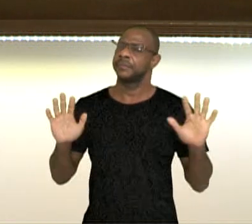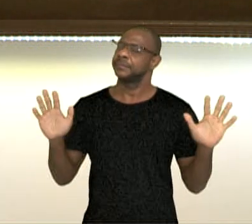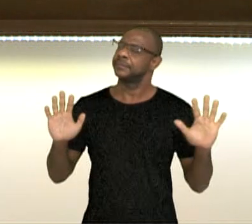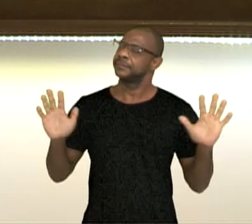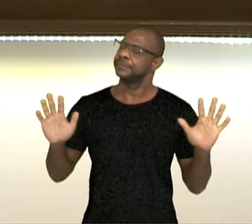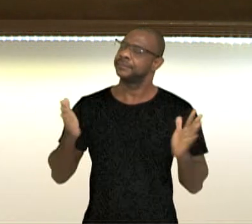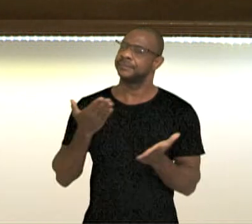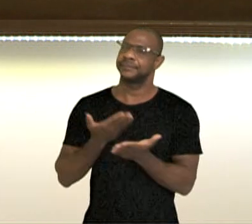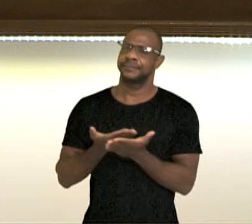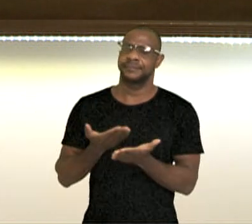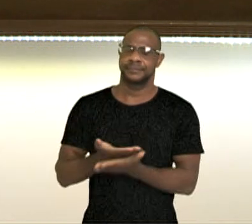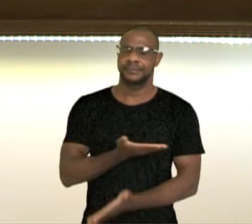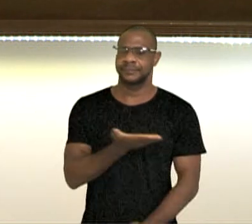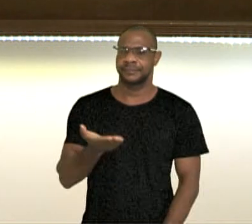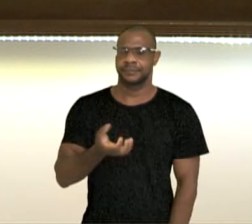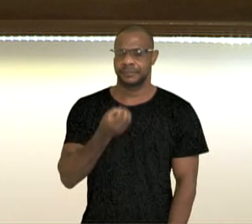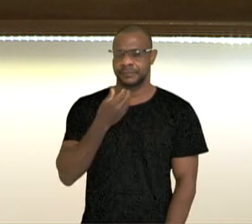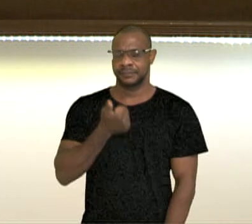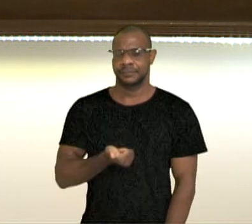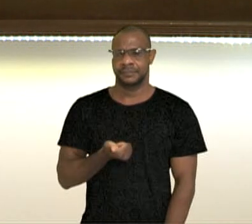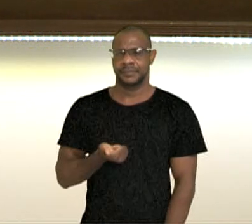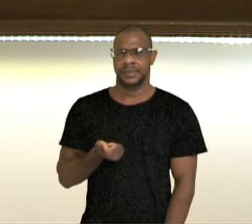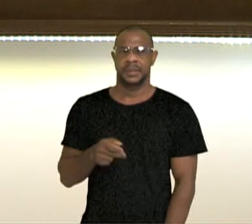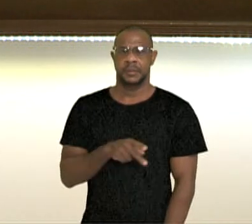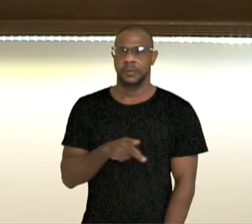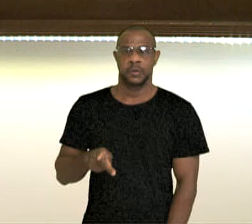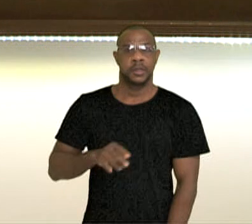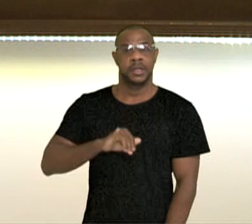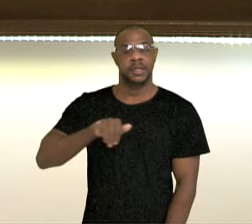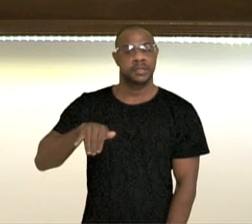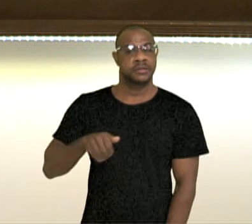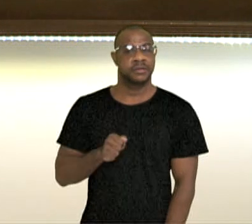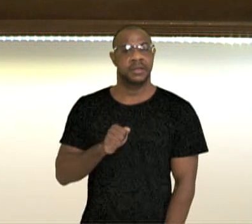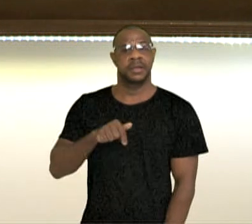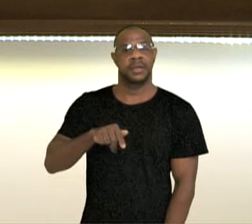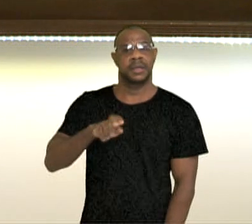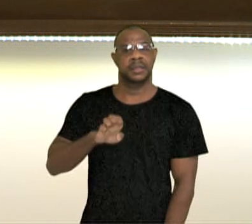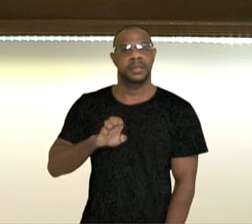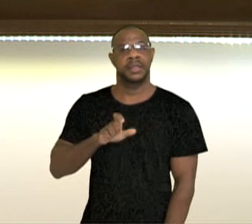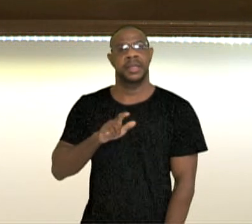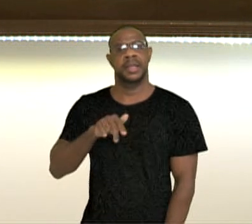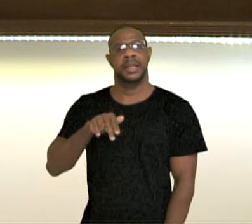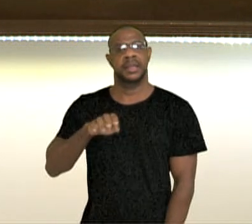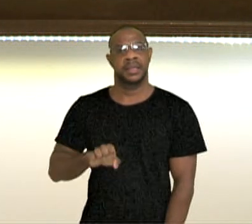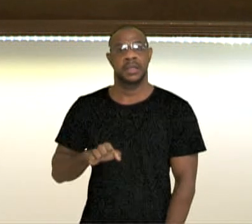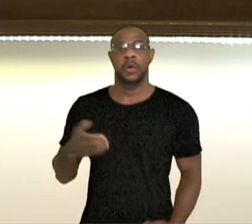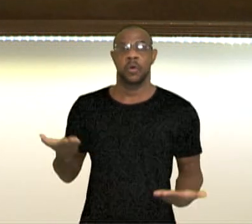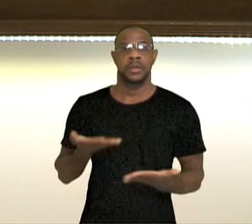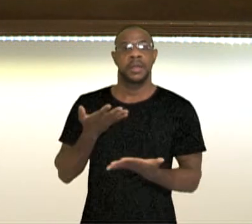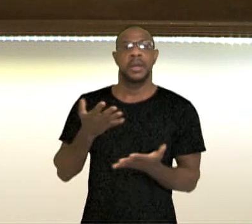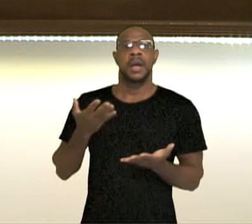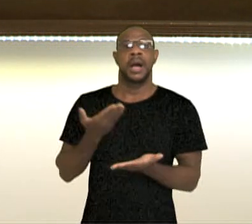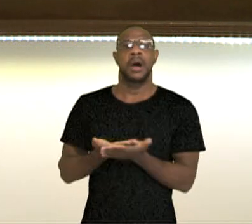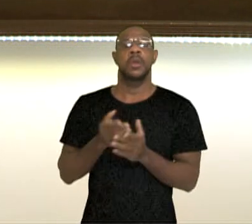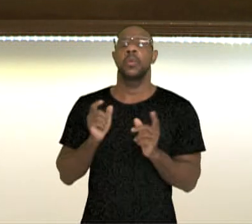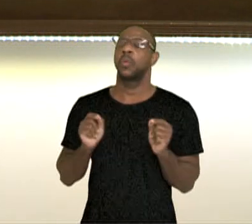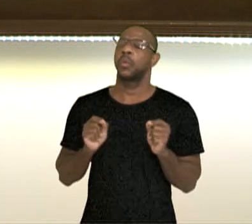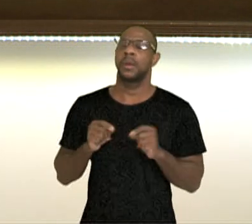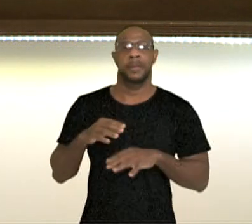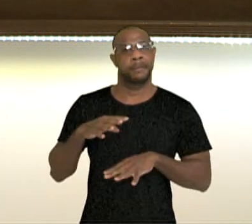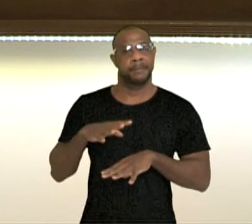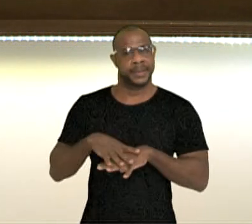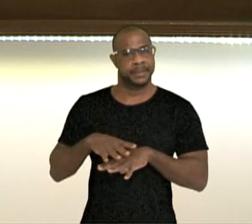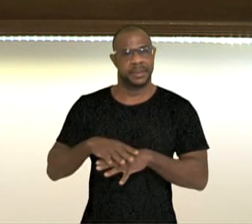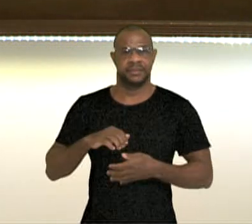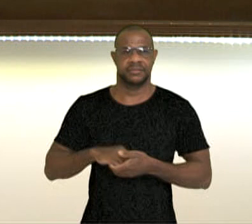sexto ano, tudo bem com vocês? Sou a professora Jaqueline e hoje eu vou ministrar a aula de matemática para vocês. Legal,